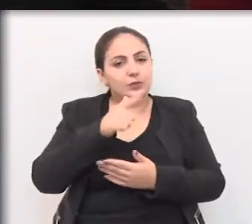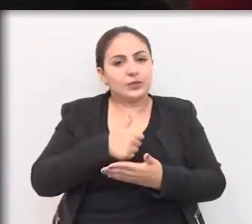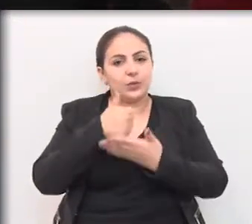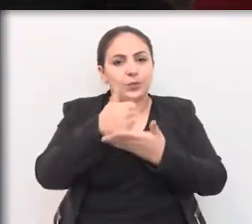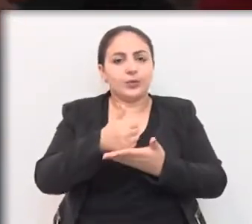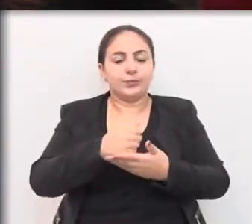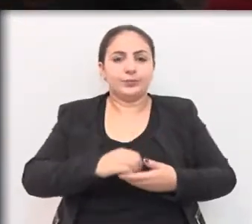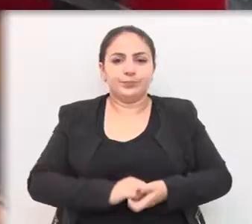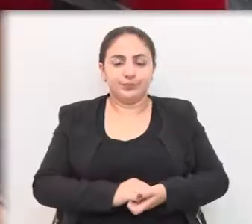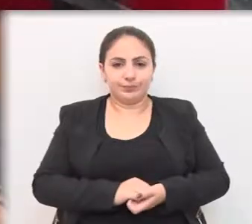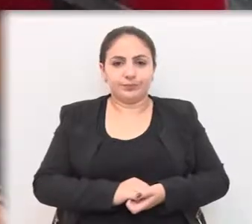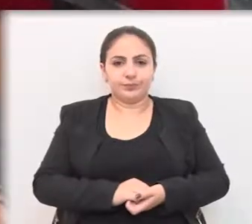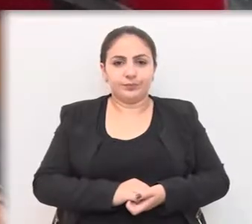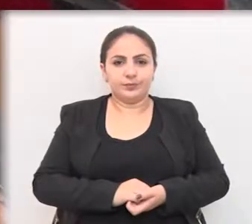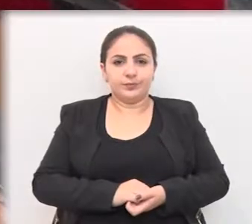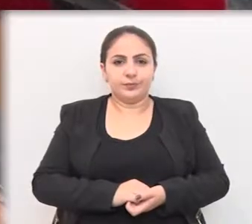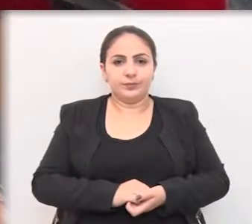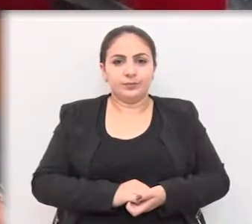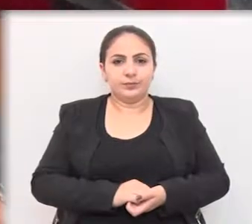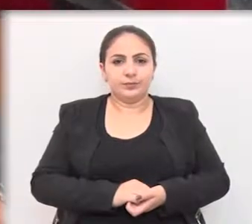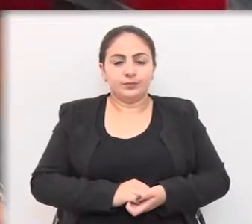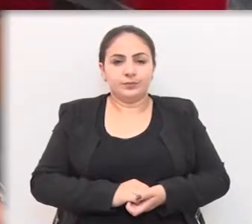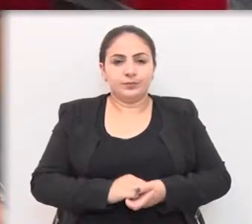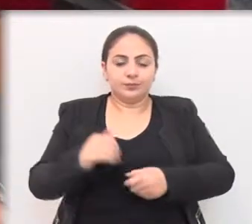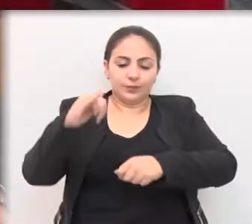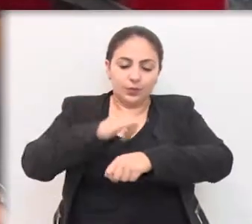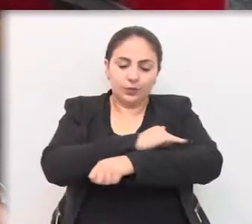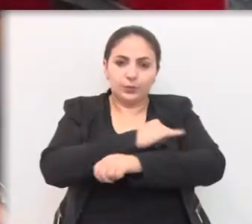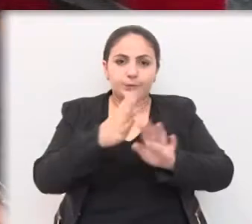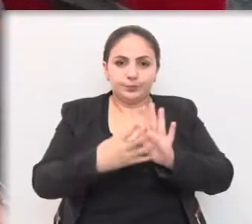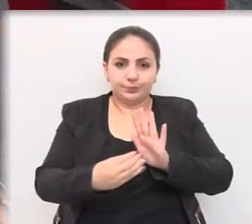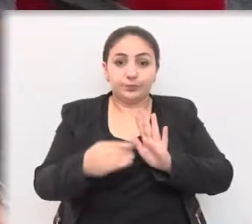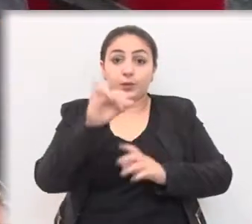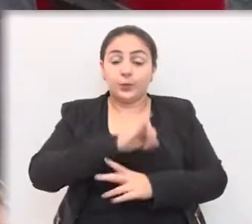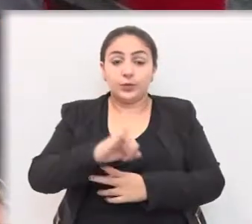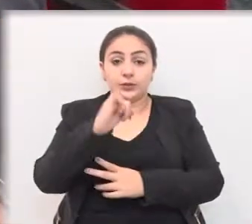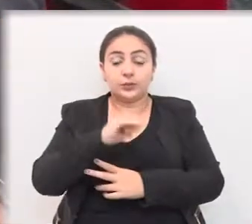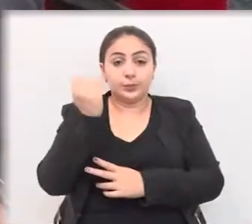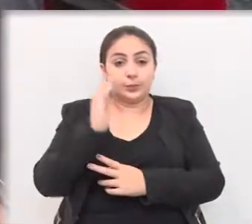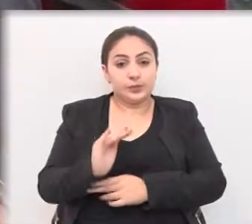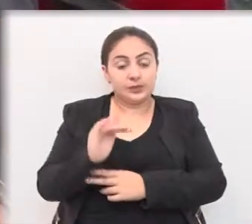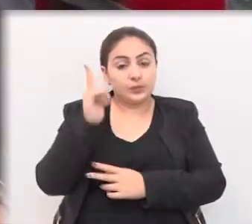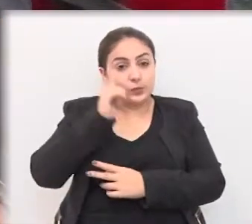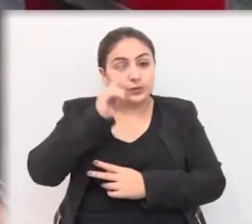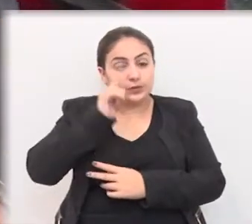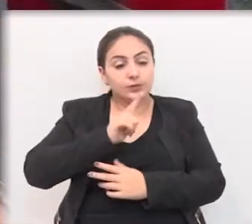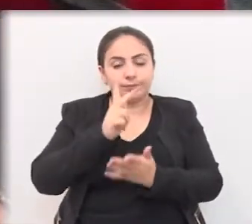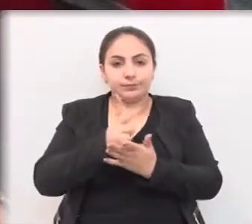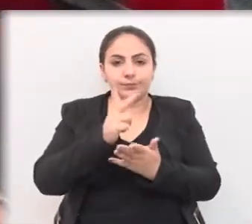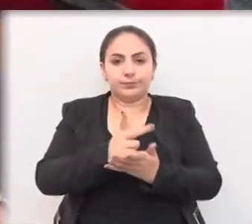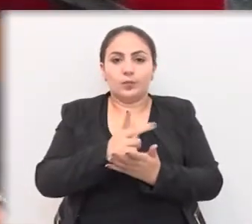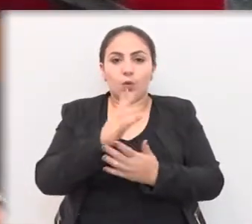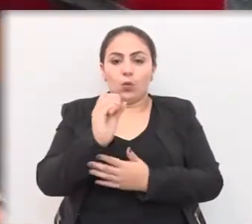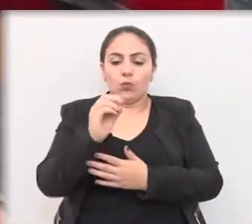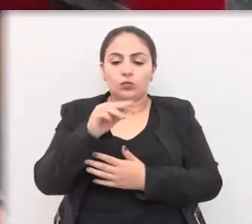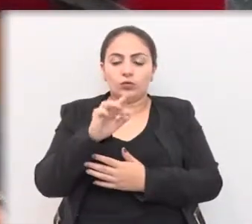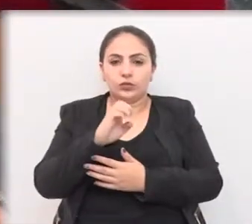a partir desse aeroporto. O modal aeroviário é um modal muito importante para o Brasil, sendo o Brasil um país